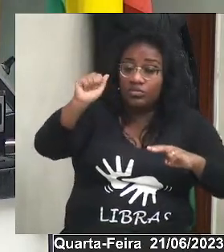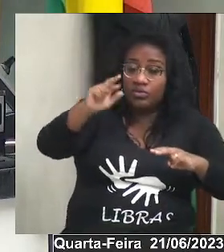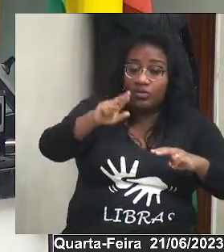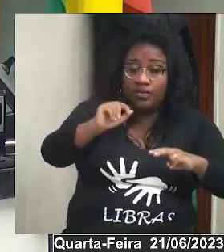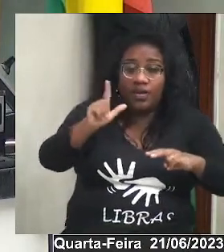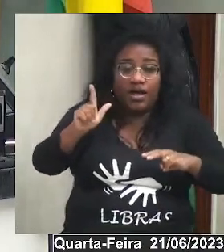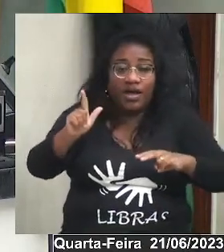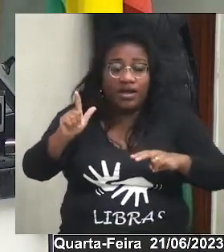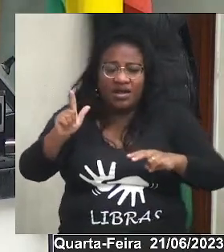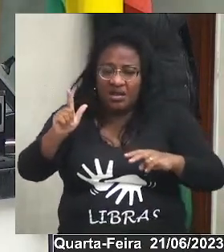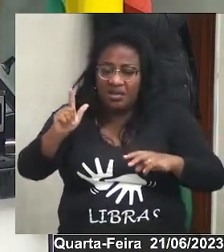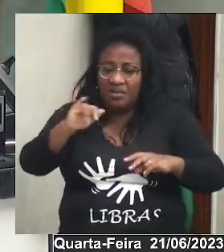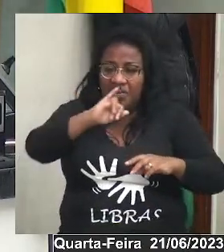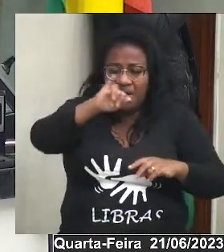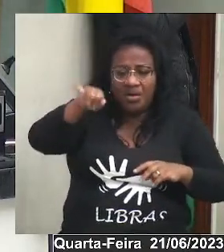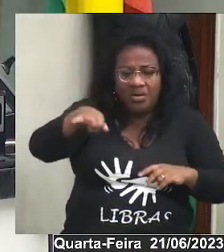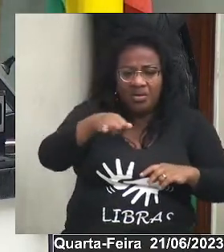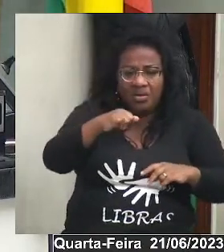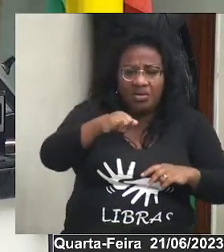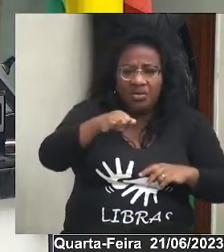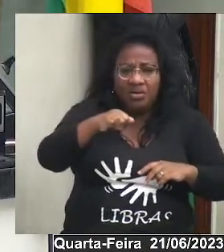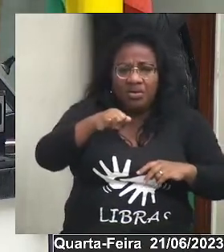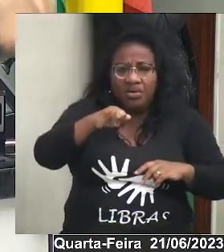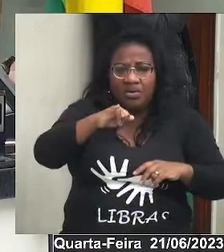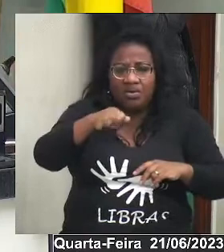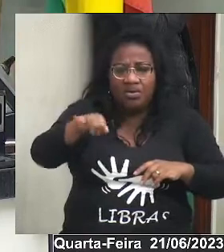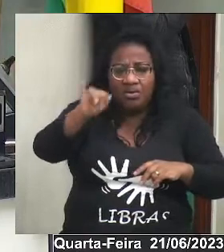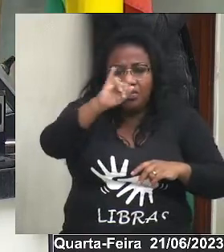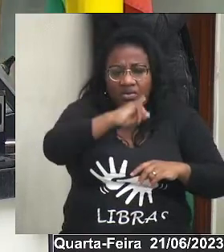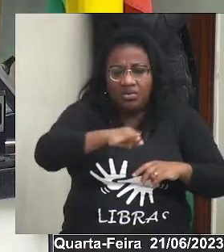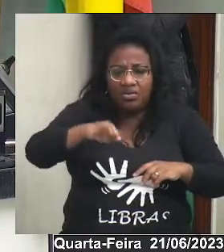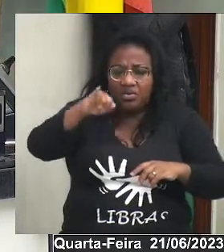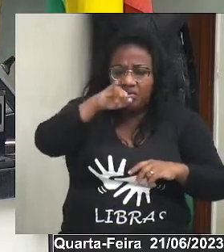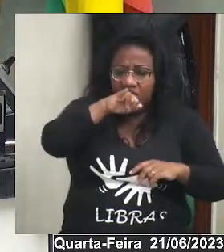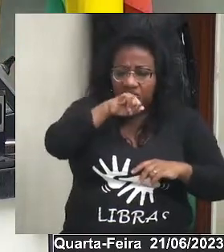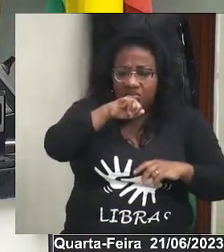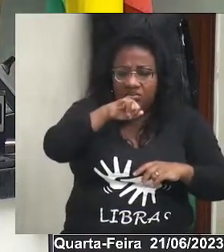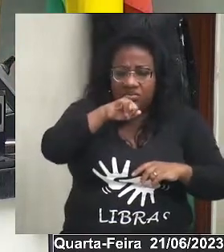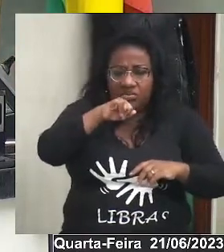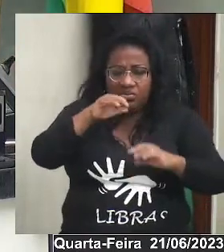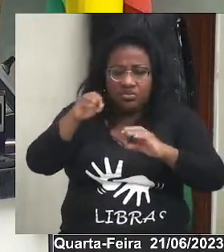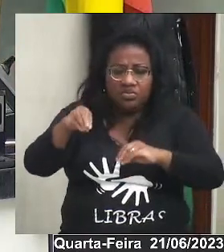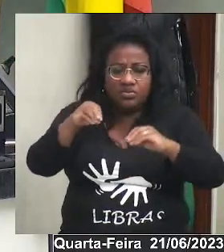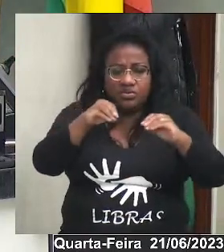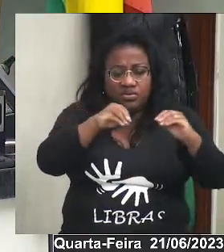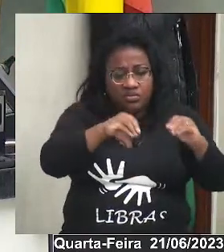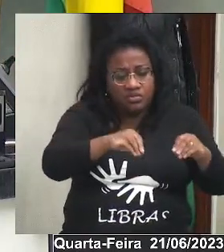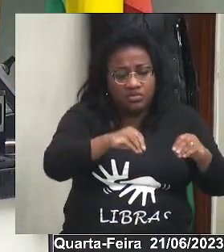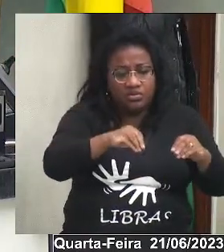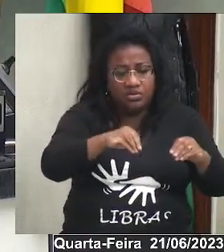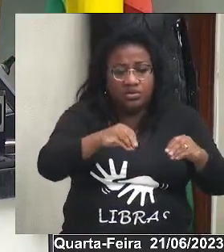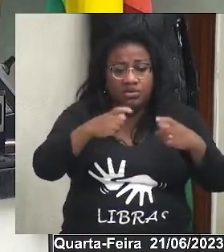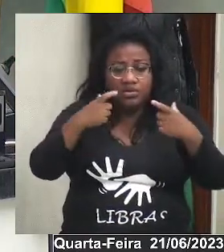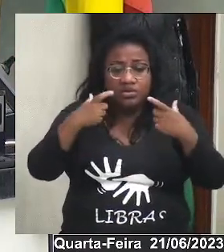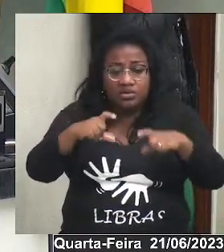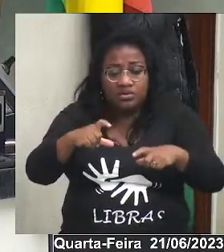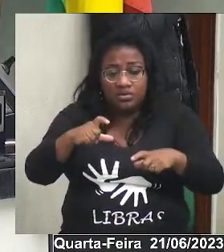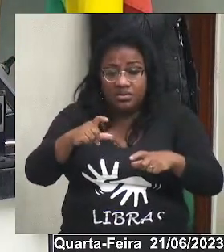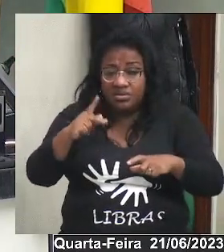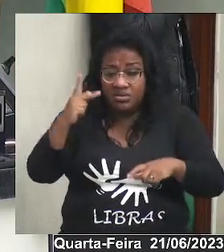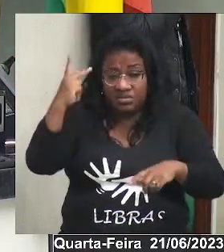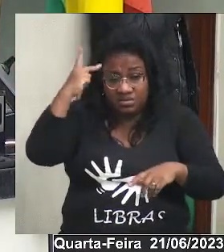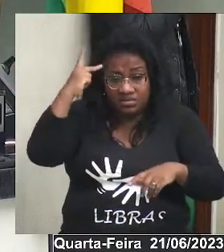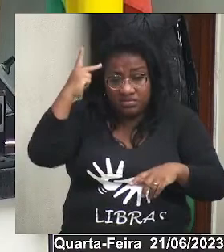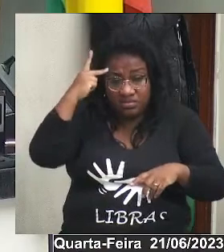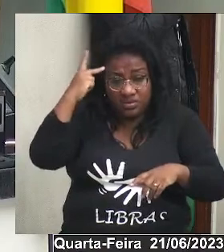de frente, é o Banco Itaú, é alguma coisa para achar vocês. E quando mudar vocês de lugar, ali a pessoa que é de